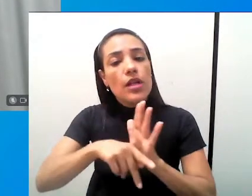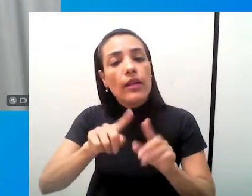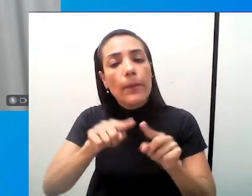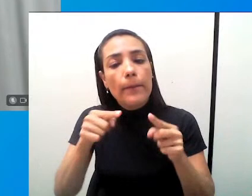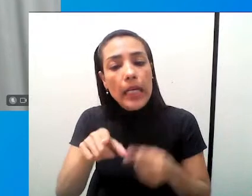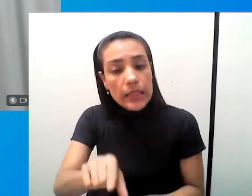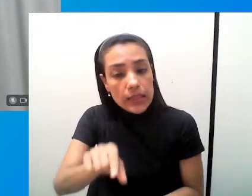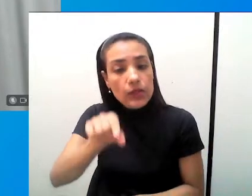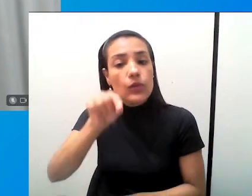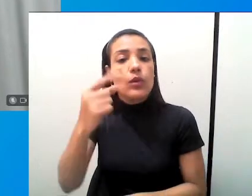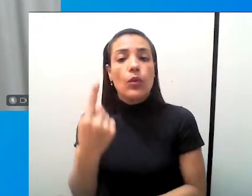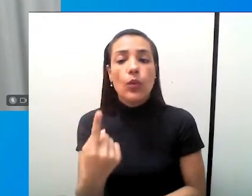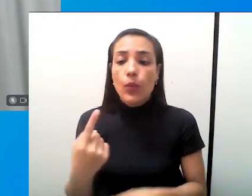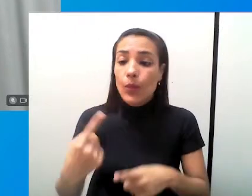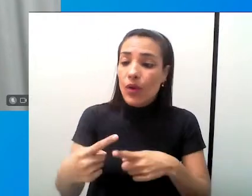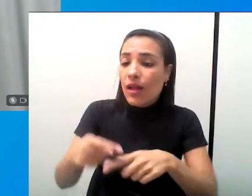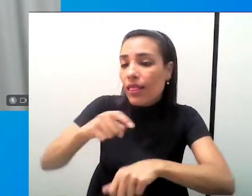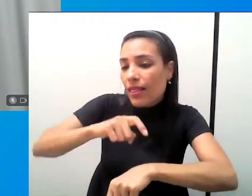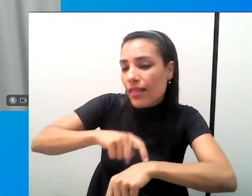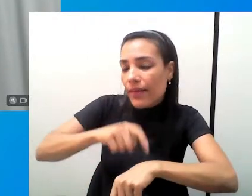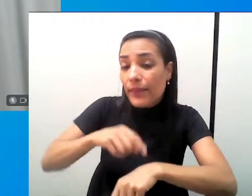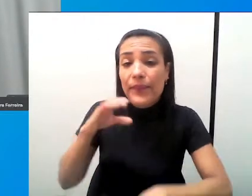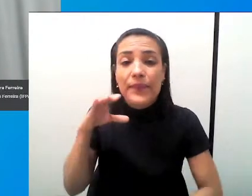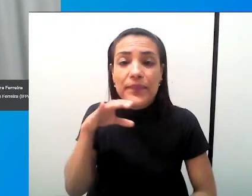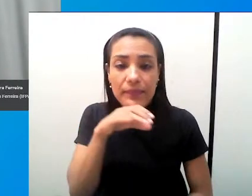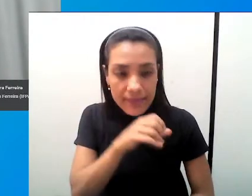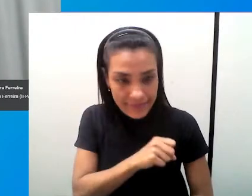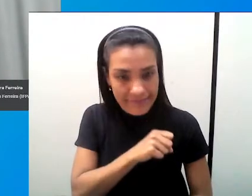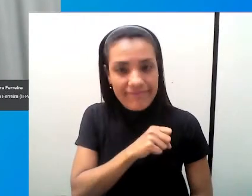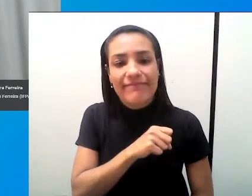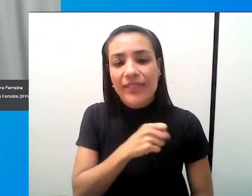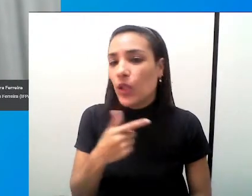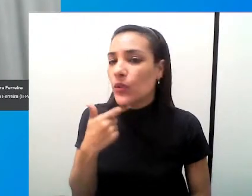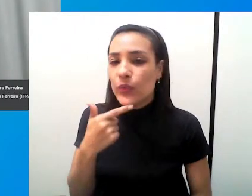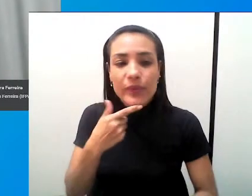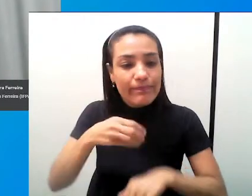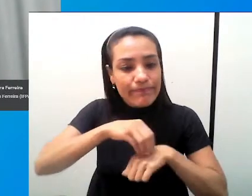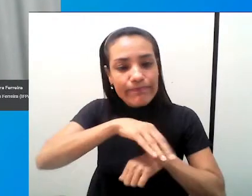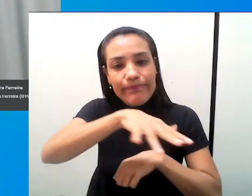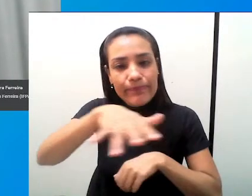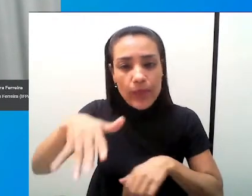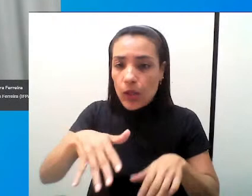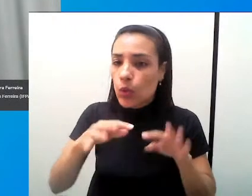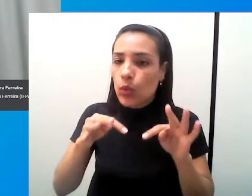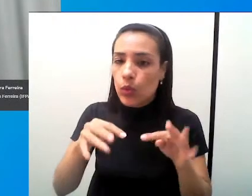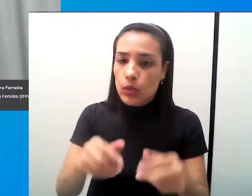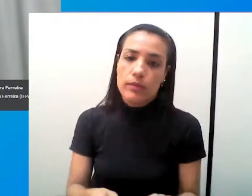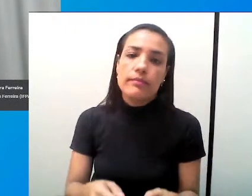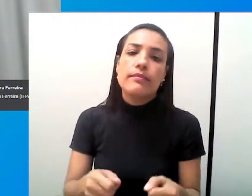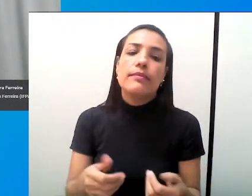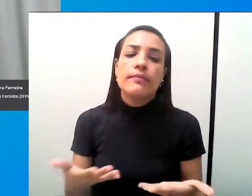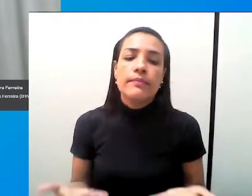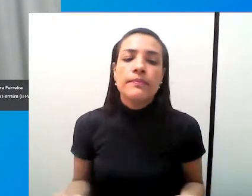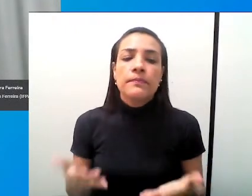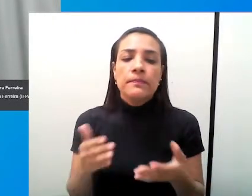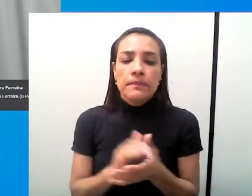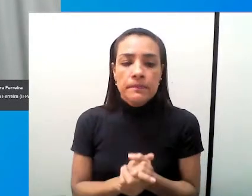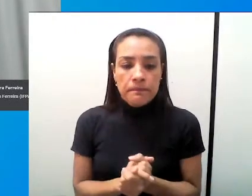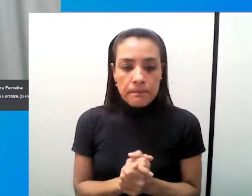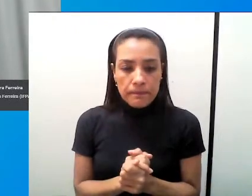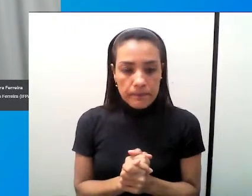nosso tempo, para compartilhar essas experiências, não seria suficiente, né, para a gente abordar todas